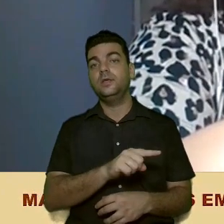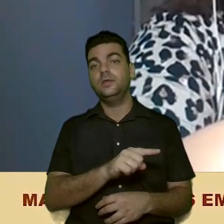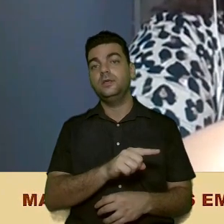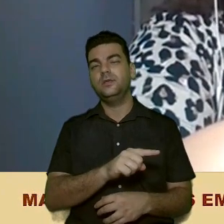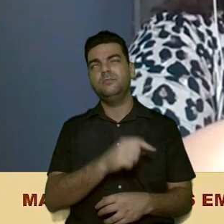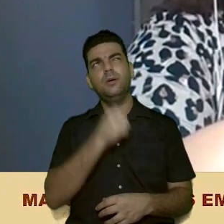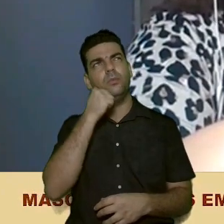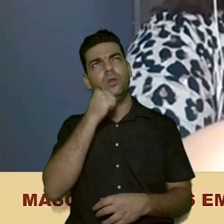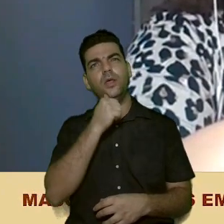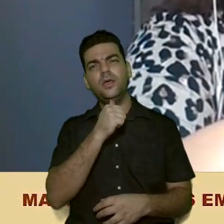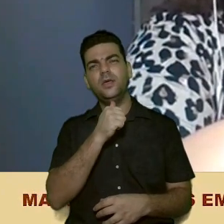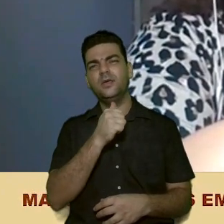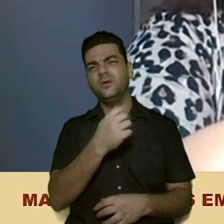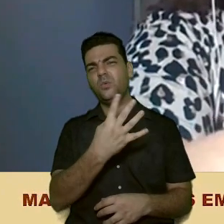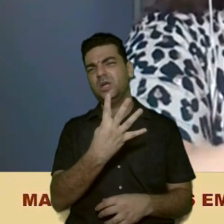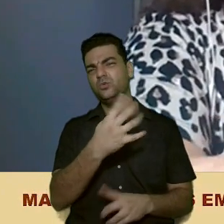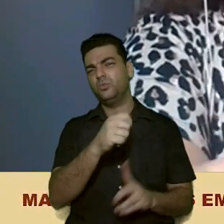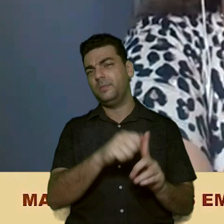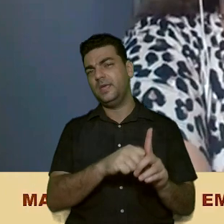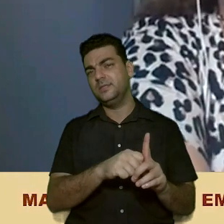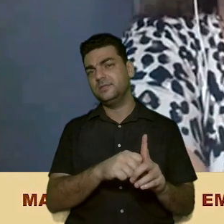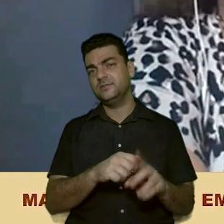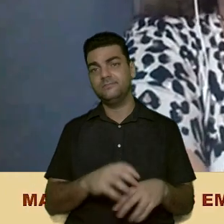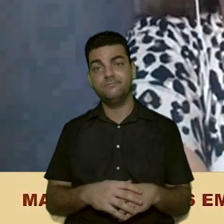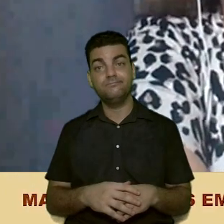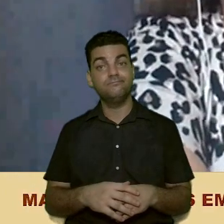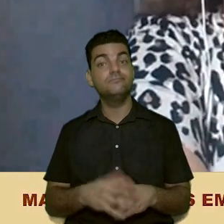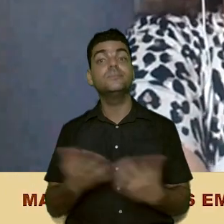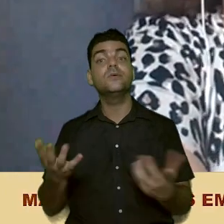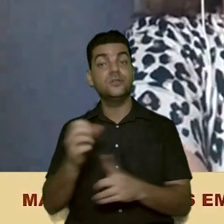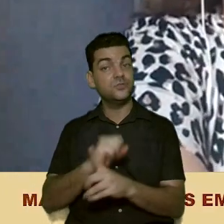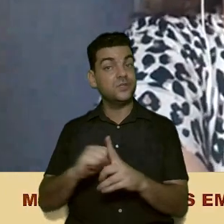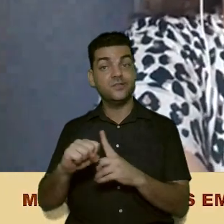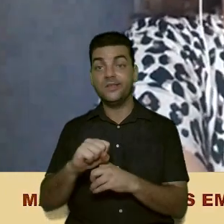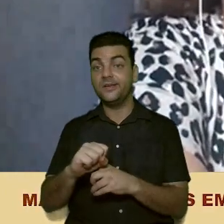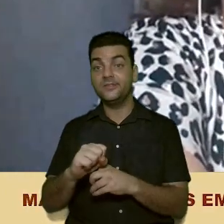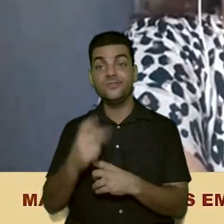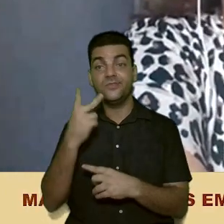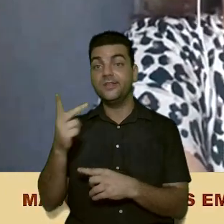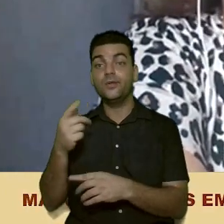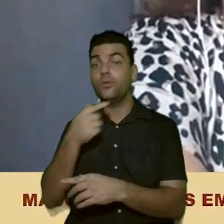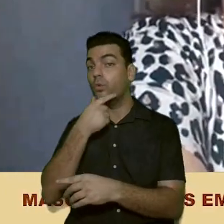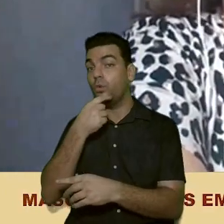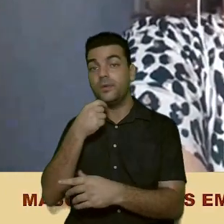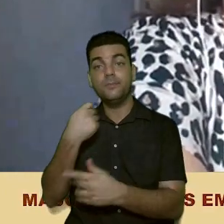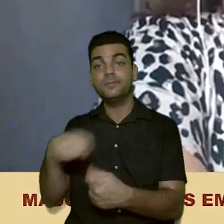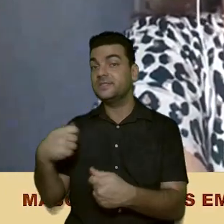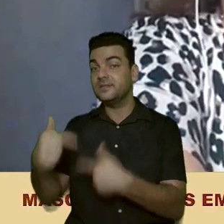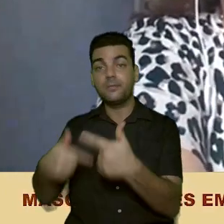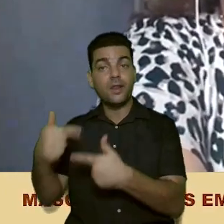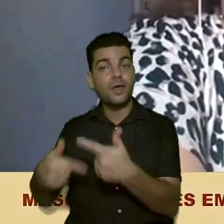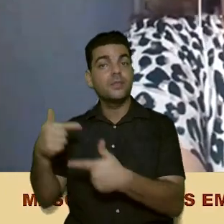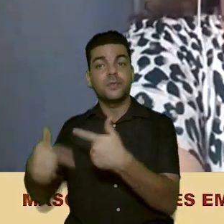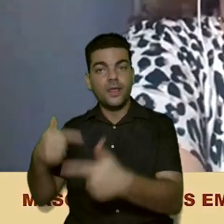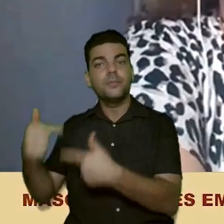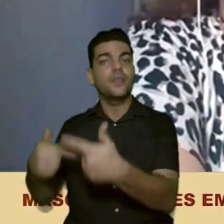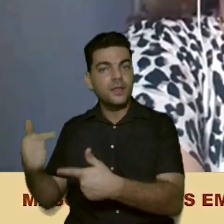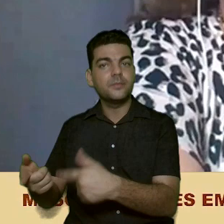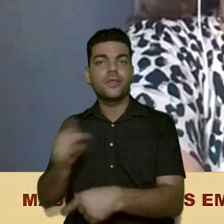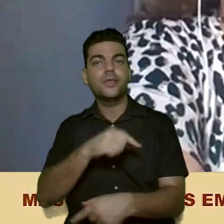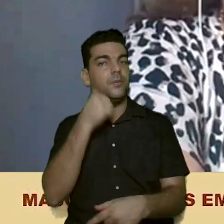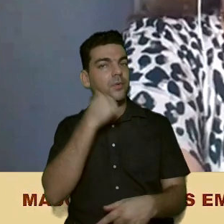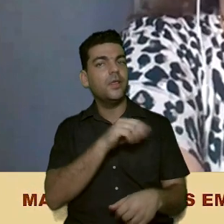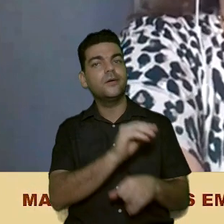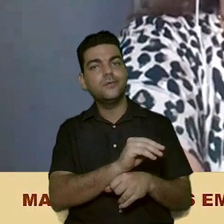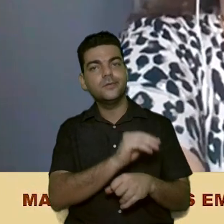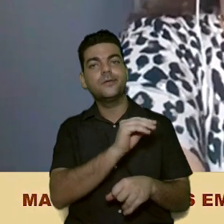maior para as mulheres, ou seja, a própria sociedade já põe que o lugar do homem é o provedor, né, e da mulher é o cuidar. Então é como